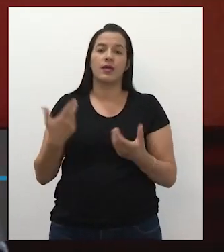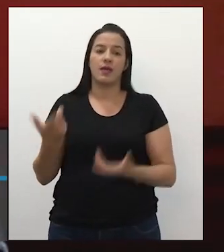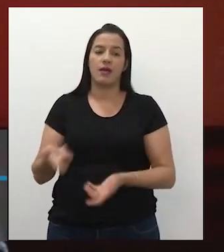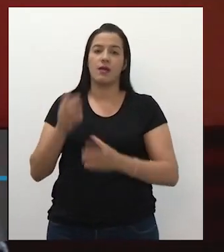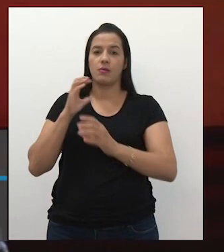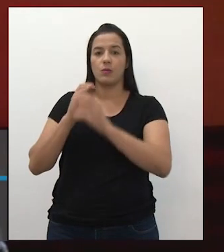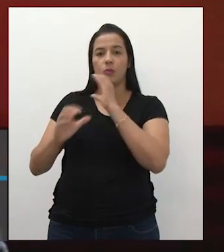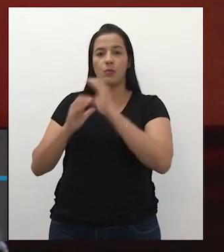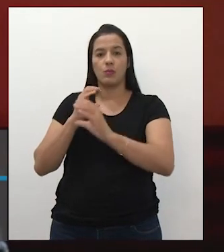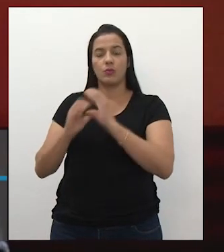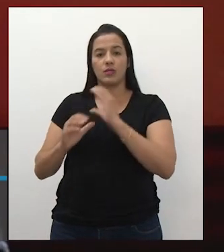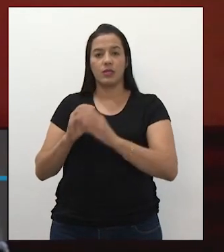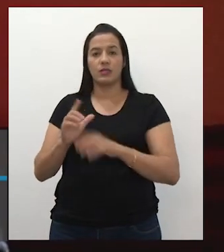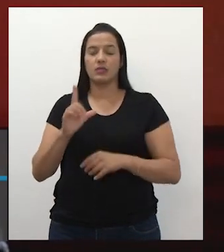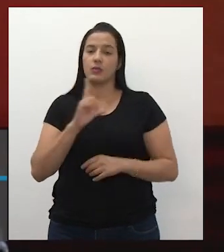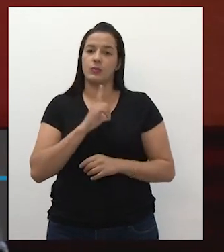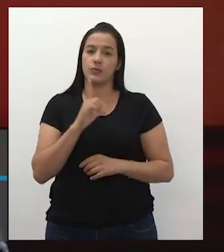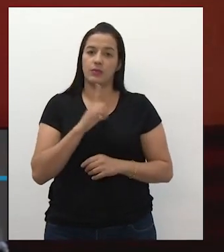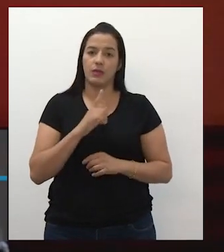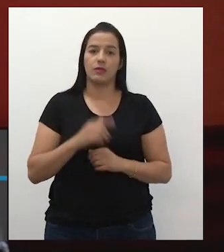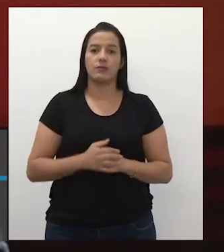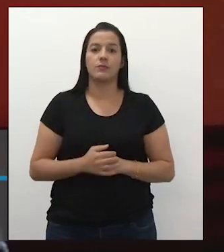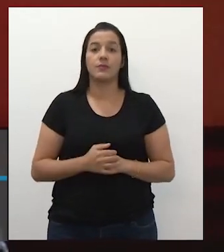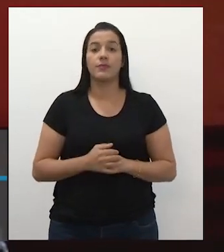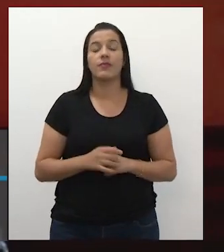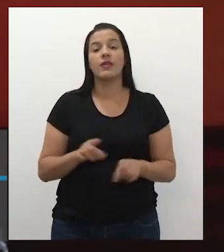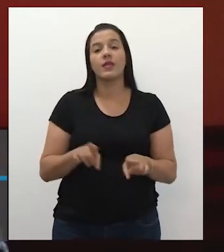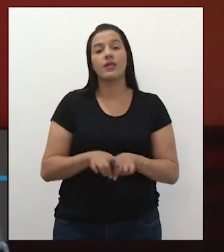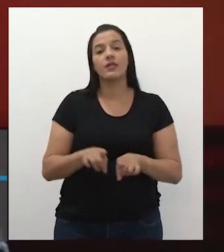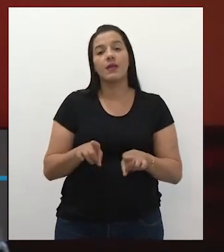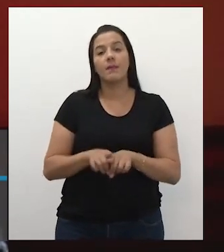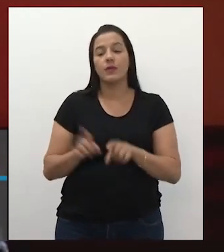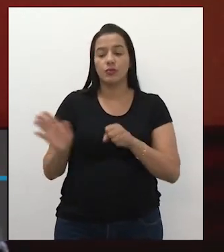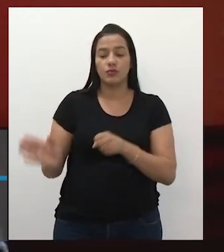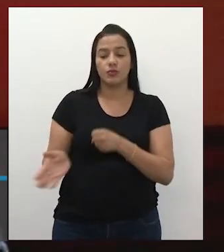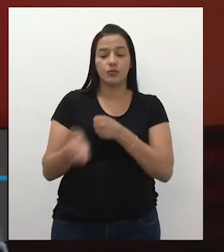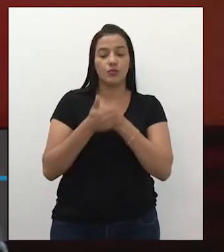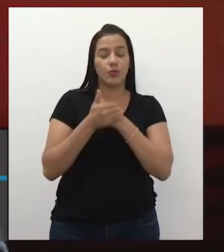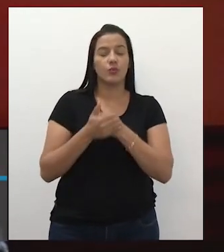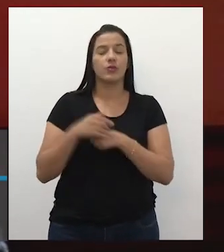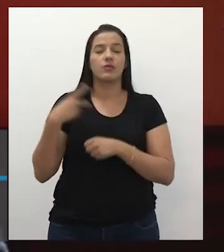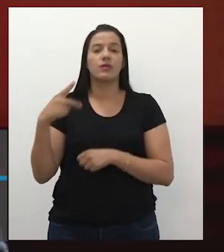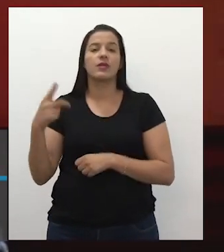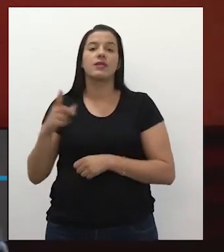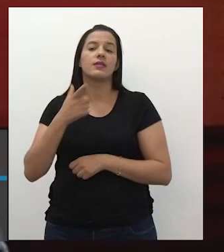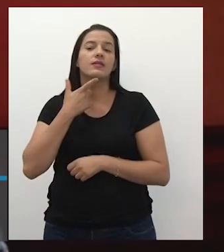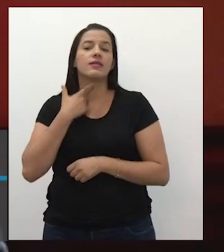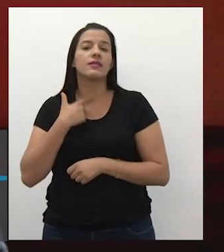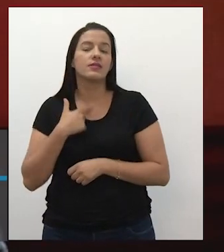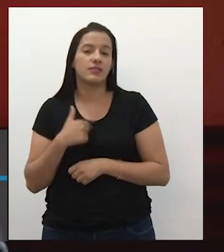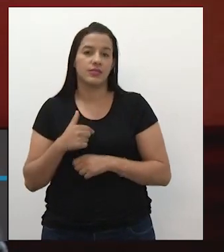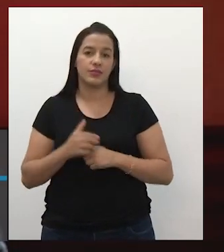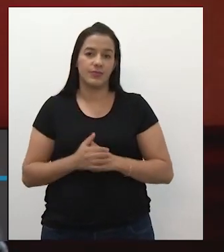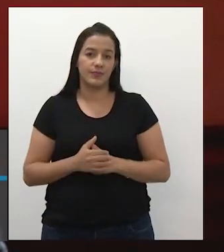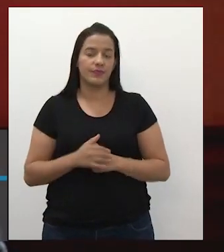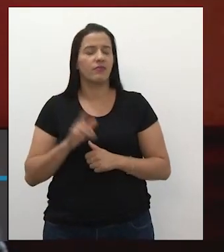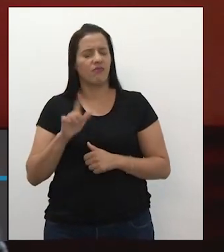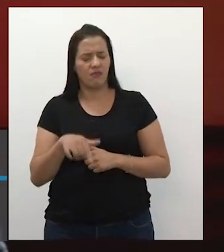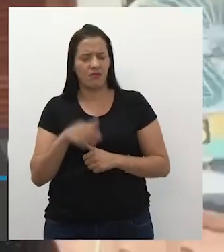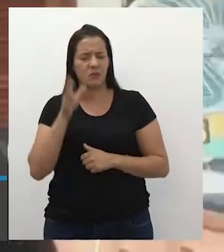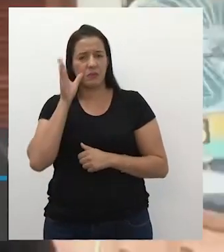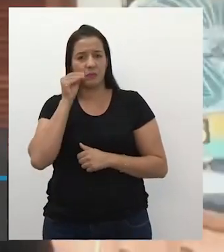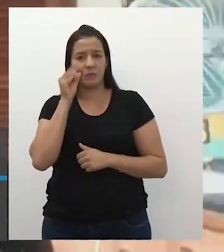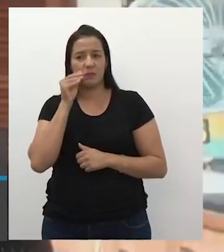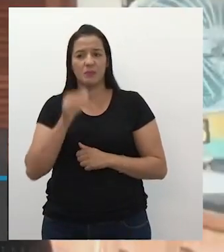comunicação dá conta de revelar ou de esconder aquilo que se deseja na mensagem, né? Interessante isso, não? E